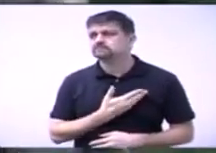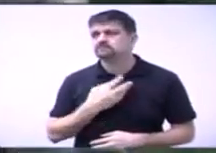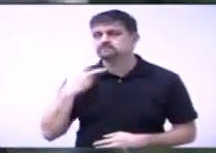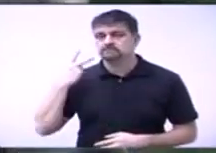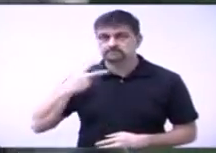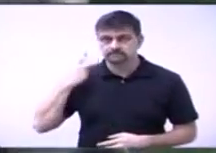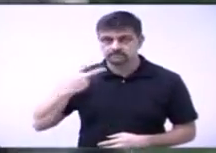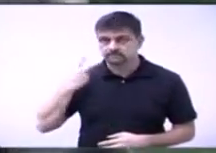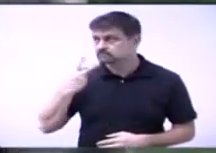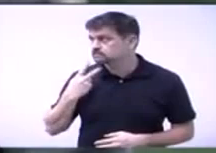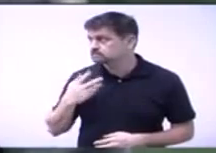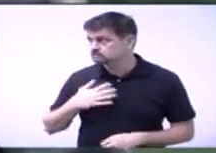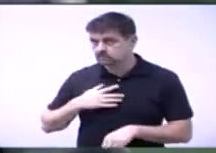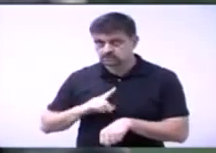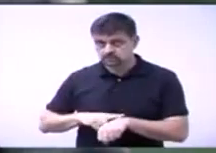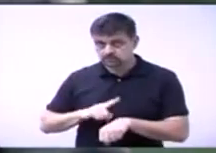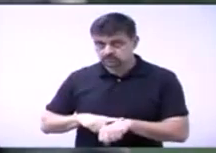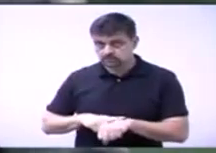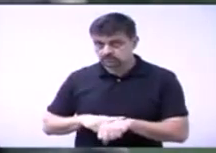Estou no meu tempo.